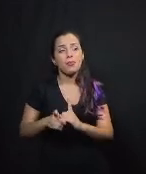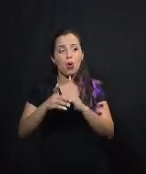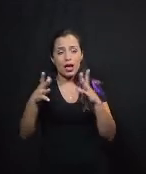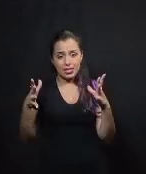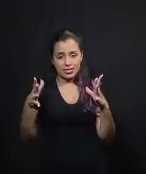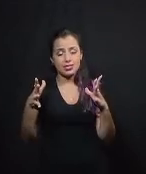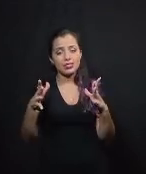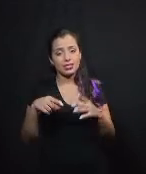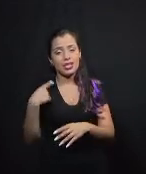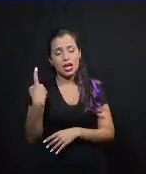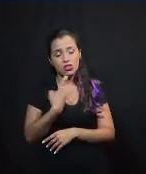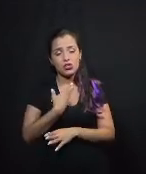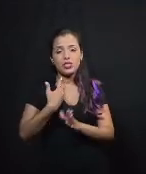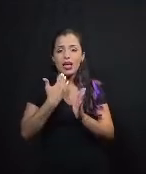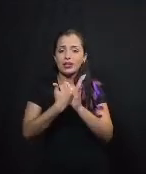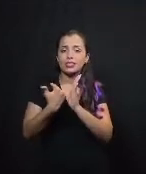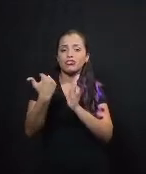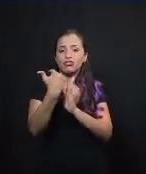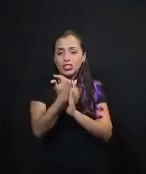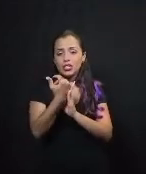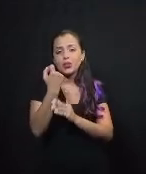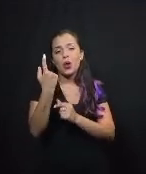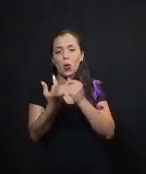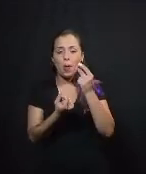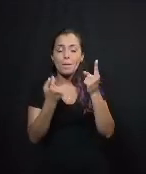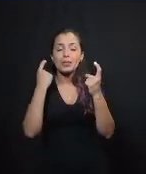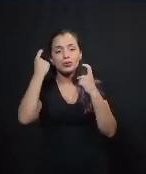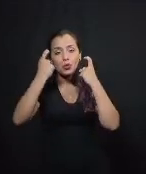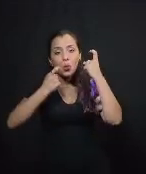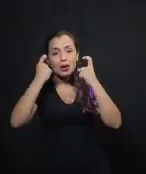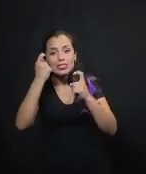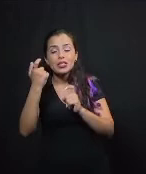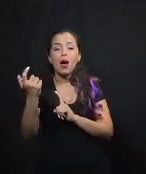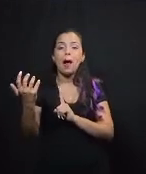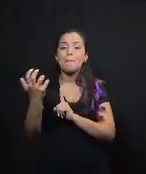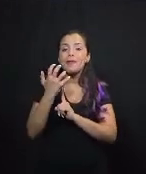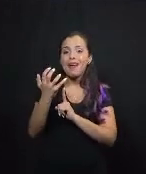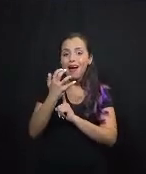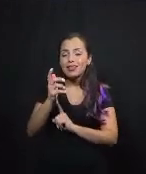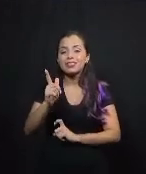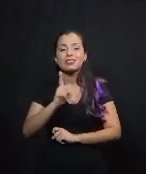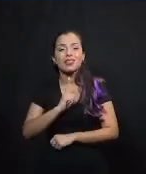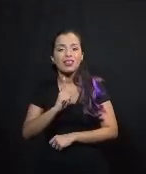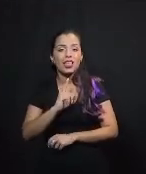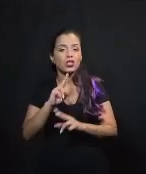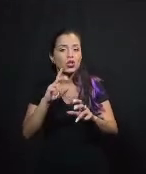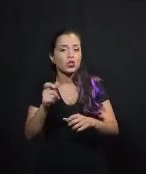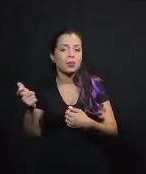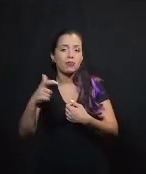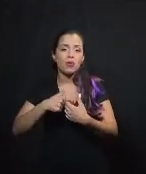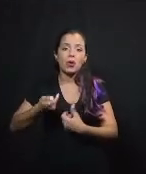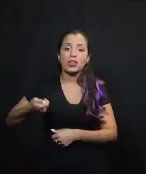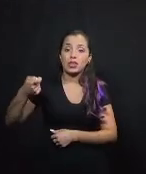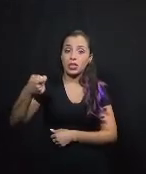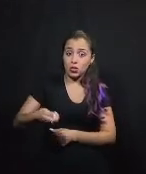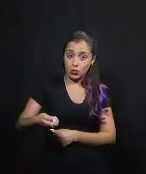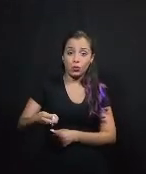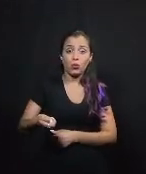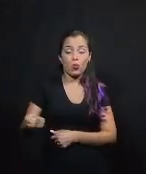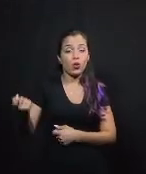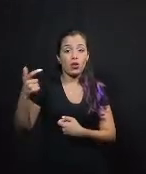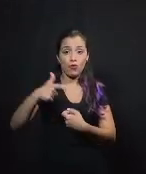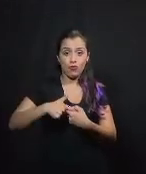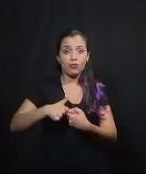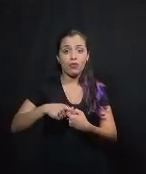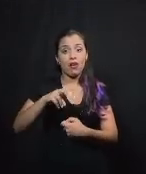em determinado, com certas preocupações, como essas ameaças, né, que a gente tem visto em relação, né, e que vem